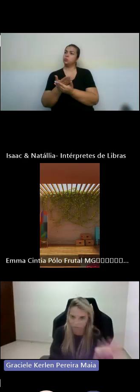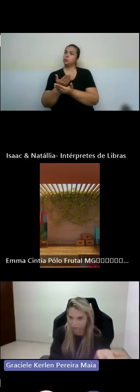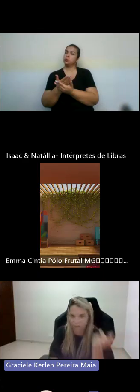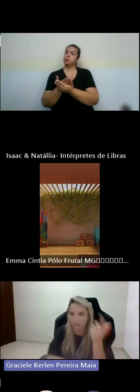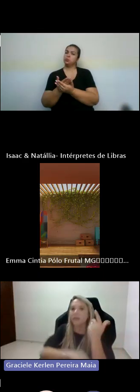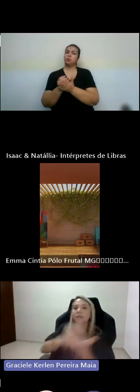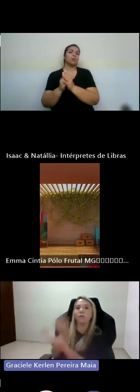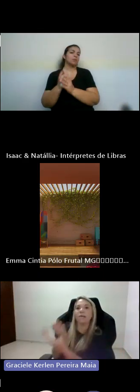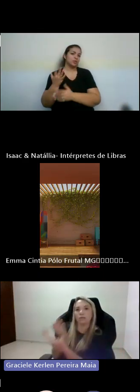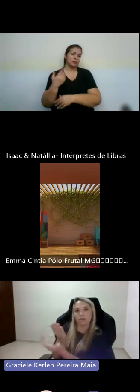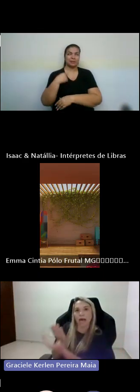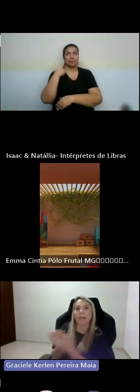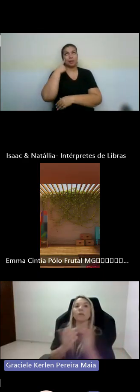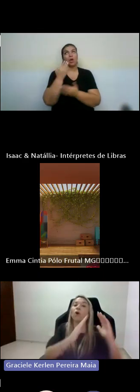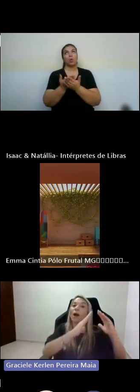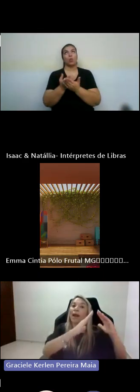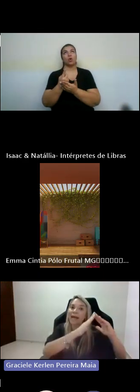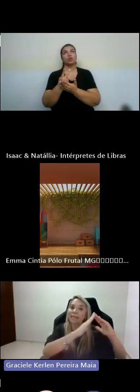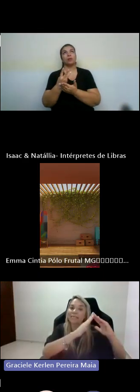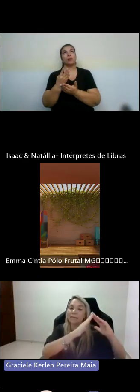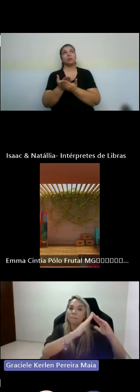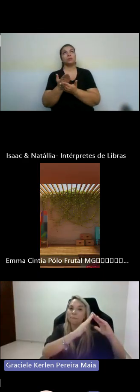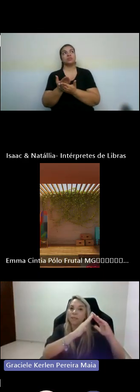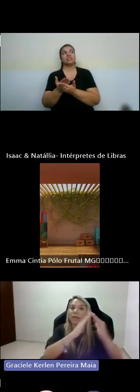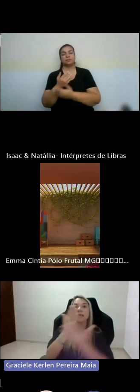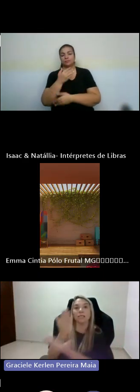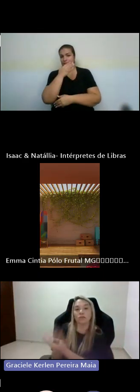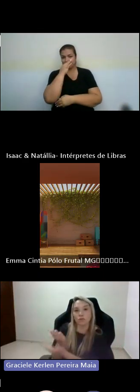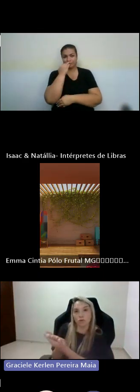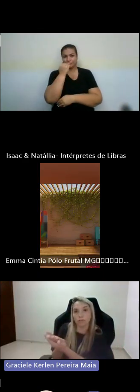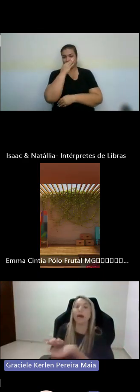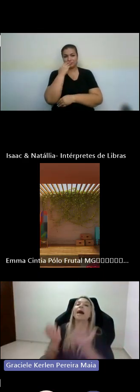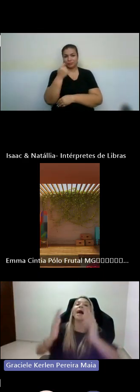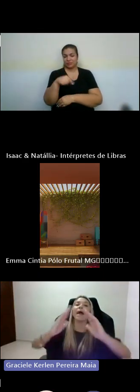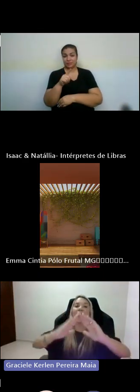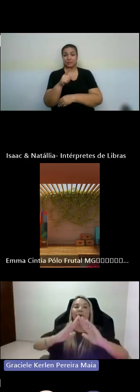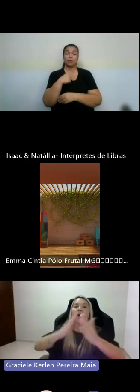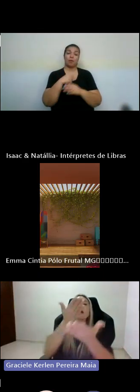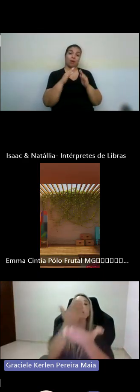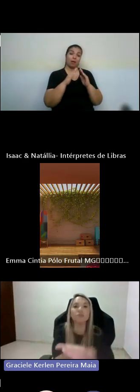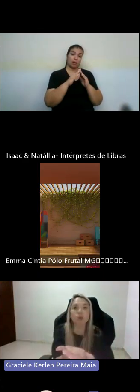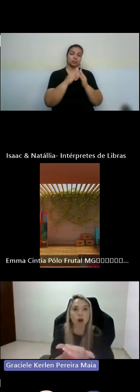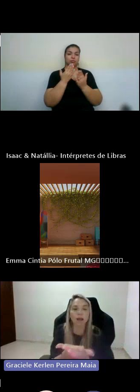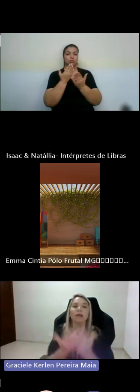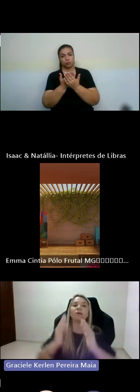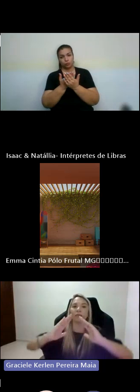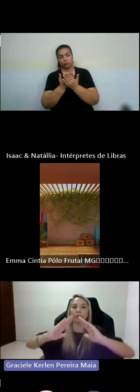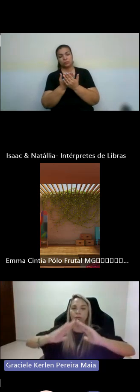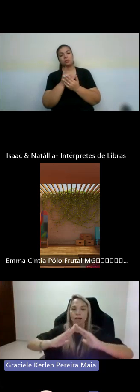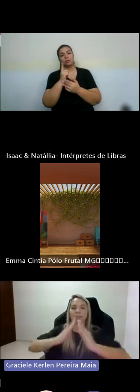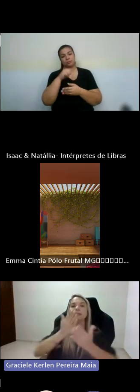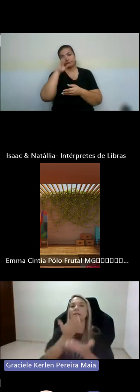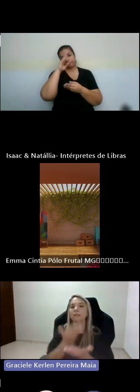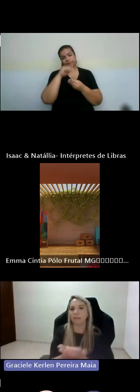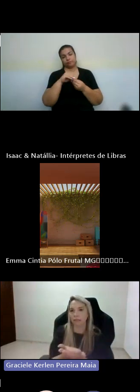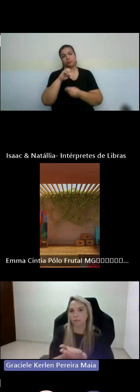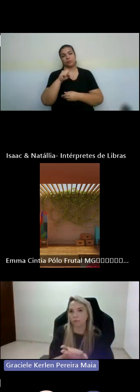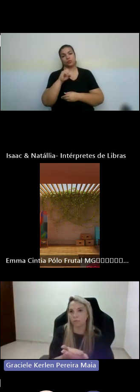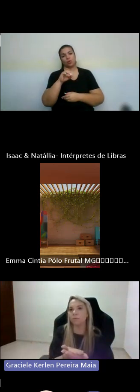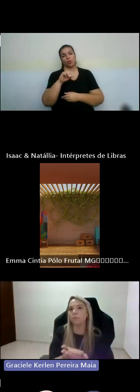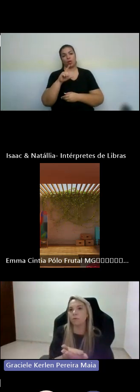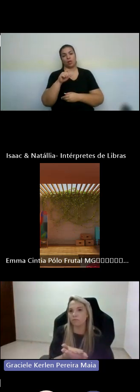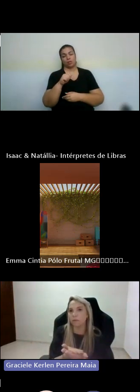meu Deus, não precisa contar quantas vezes. Então, estudar. Então, aqui, ó, casa que estuda é a escola. Eu tenho casa